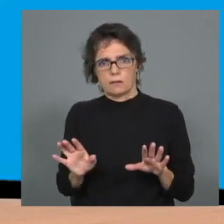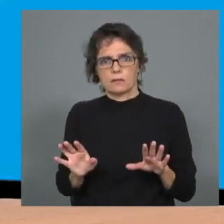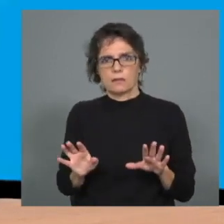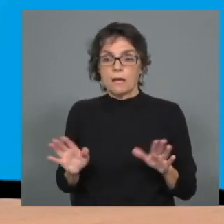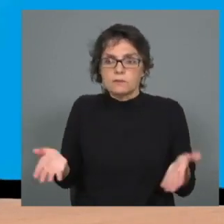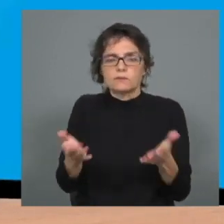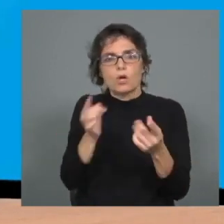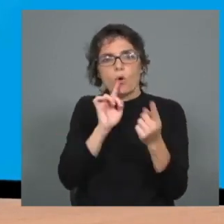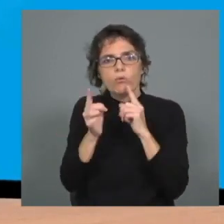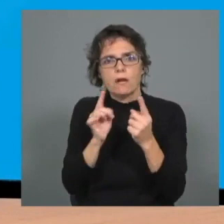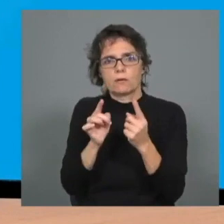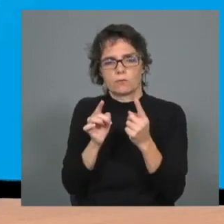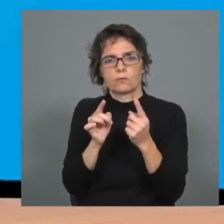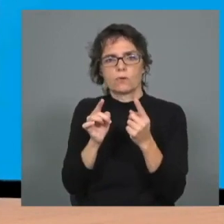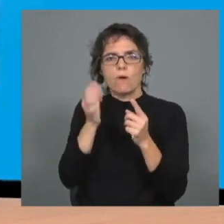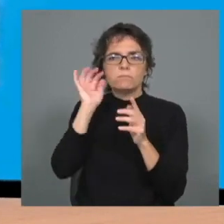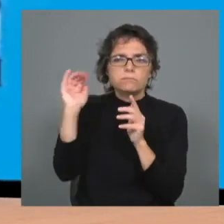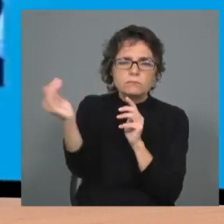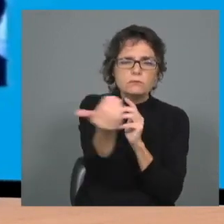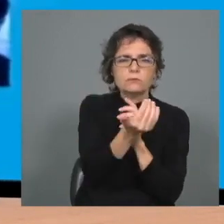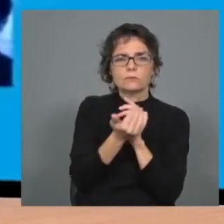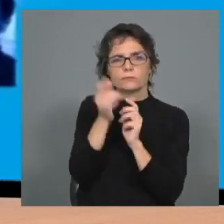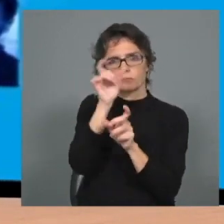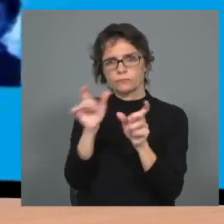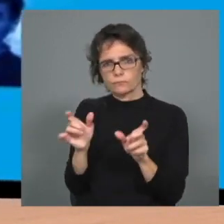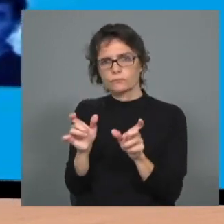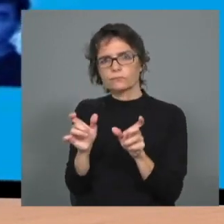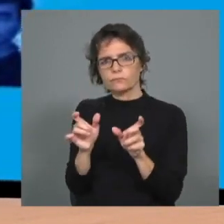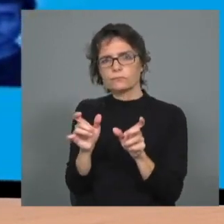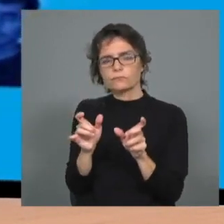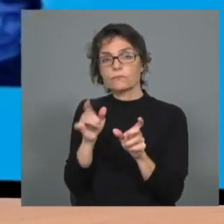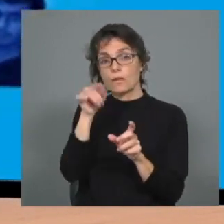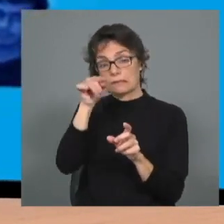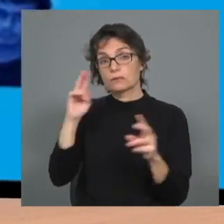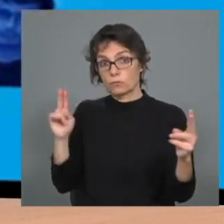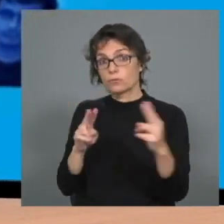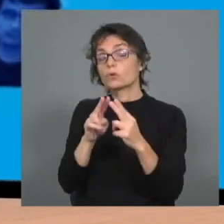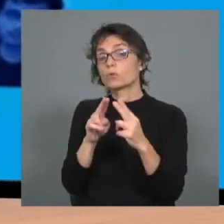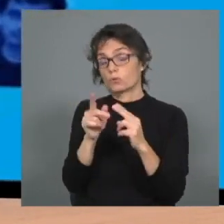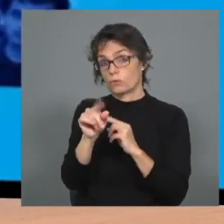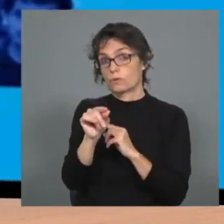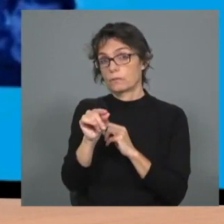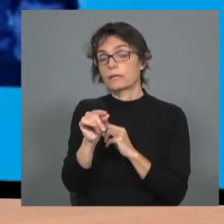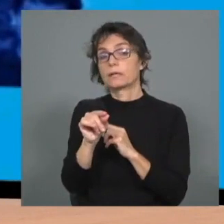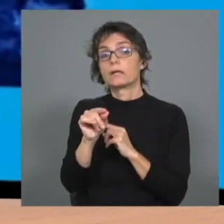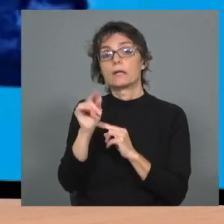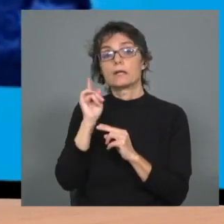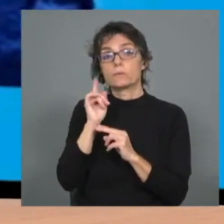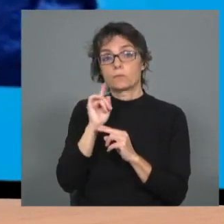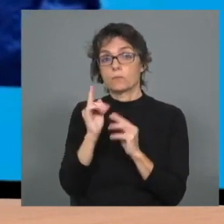diálogo e de uma ampla escuta da população. Acho que nesse caso o sínodo vem muito a calhar. O sínodo já é uma experiência muito viva na América